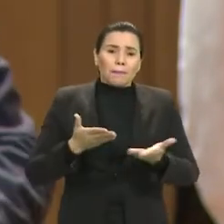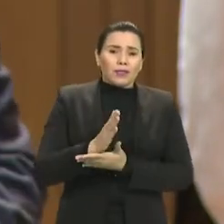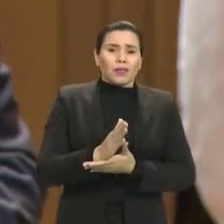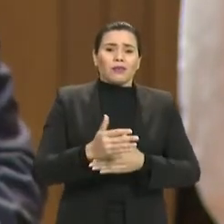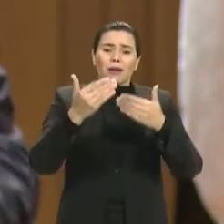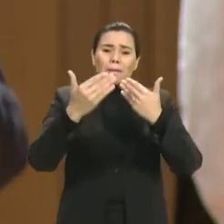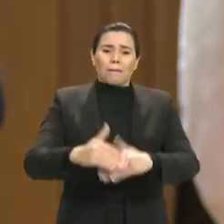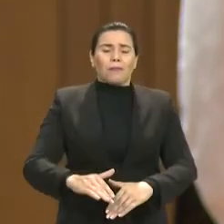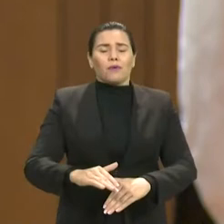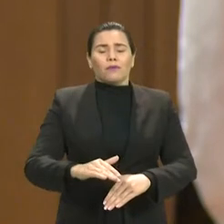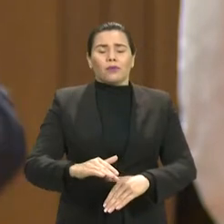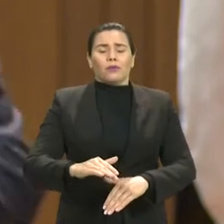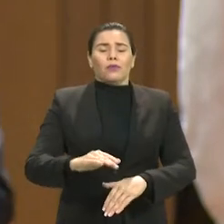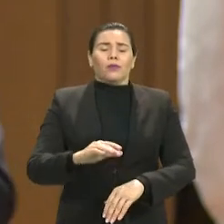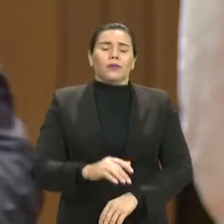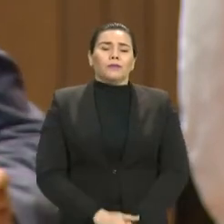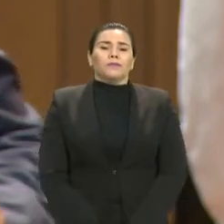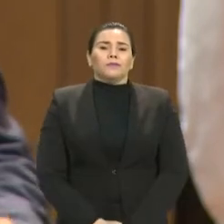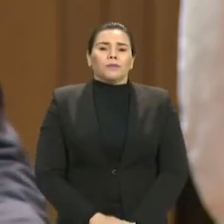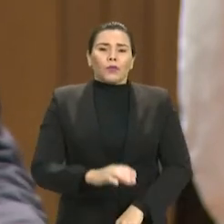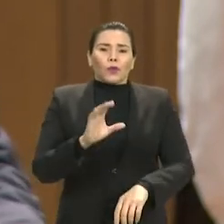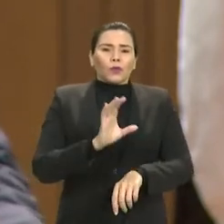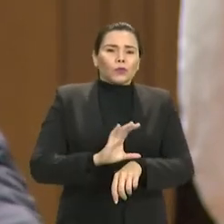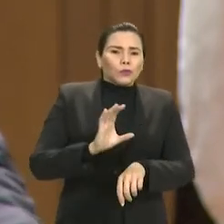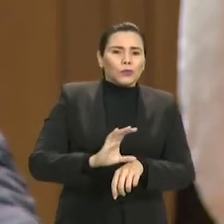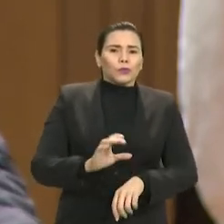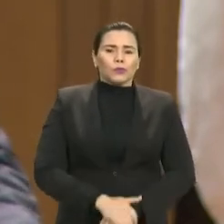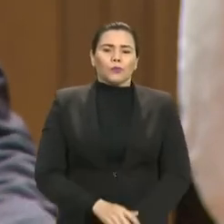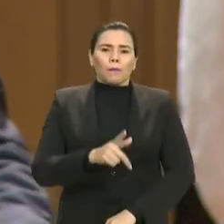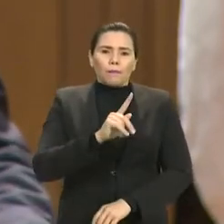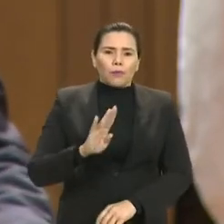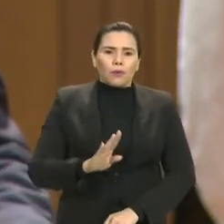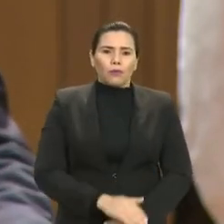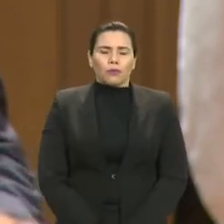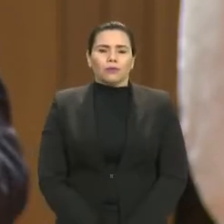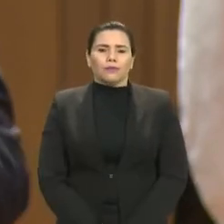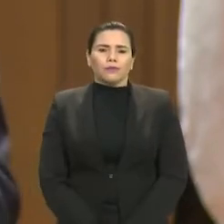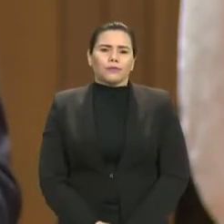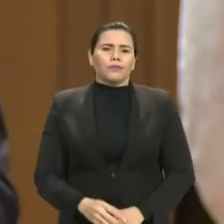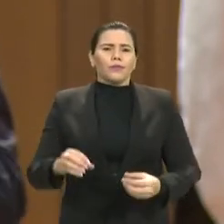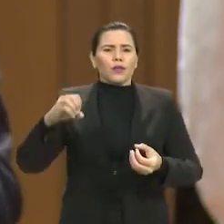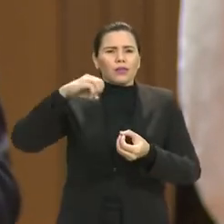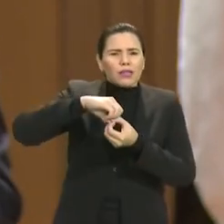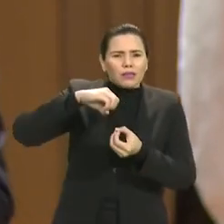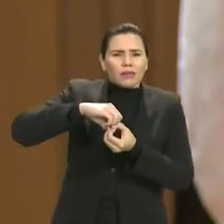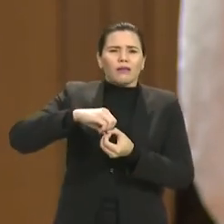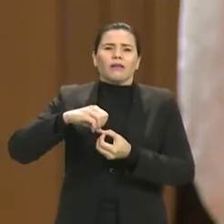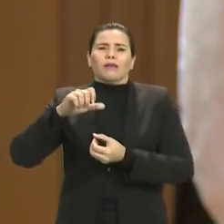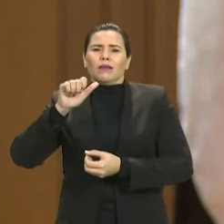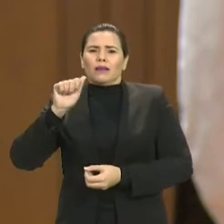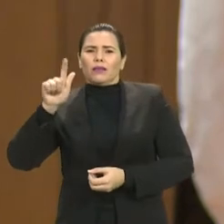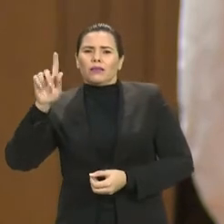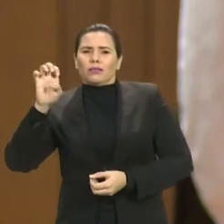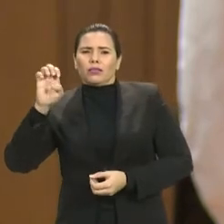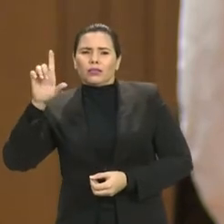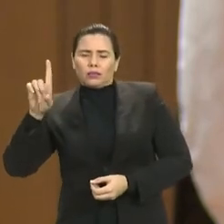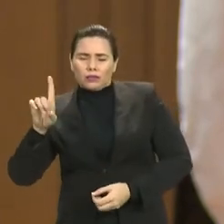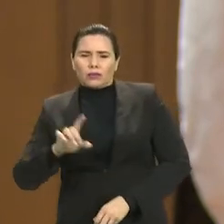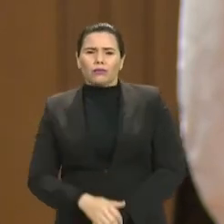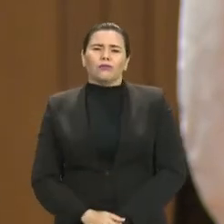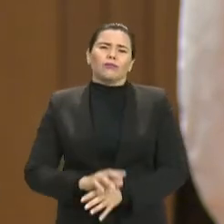do DETRAN. A primeira audiência pública que fizemos na Assembleia Legislativa do Estado do Maranhão foi em defesa dos aprovados no concurso